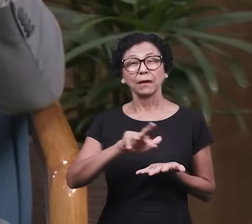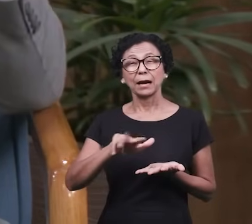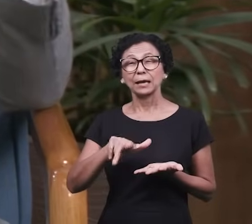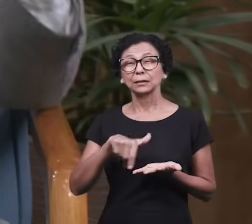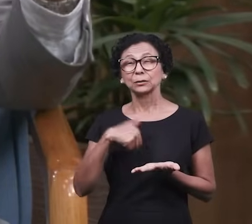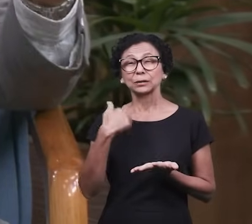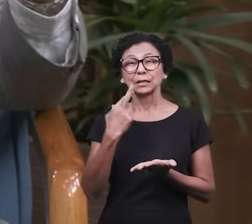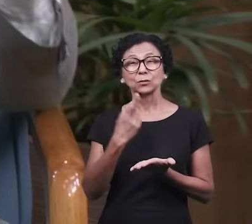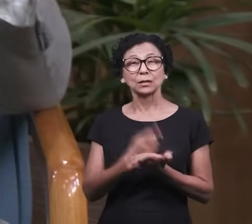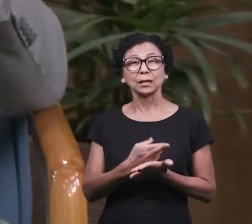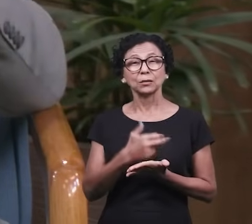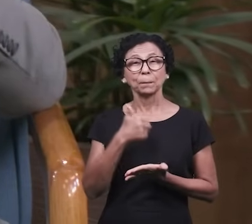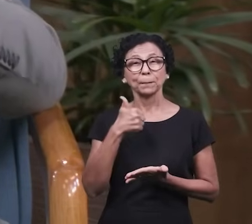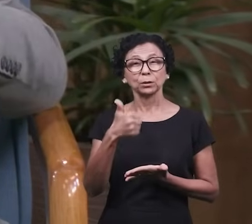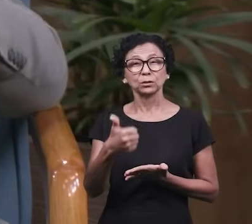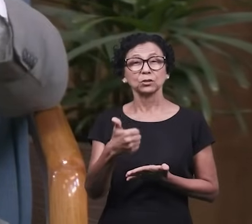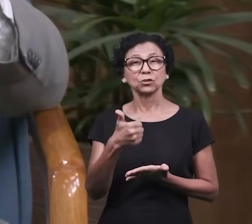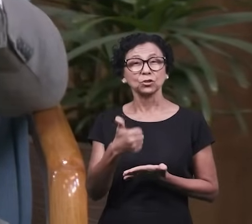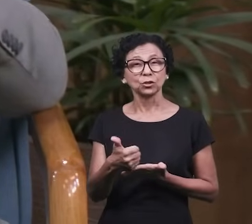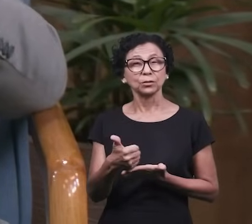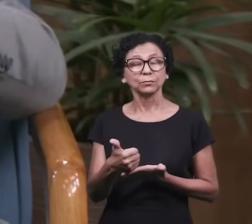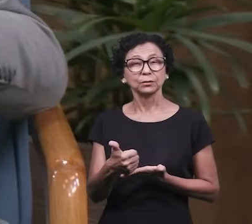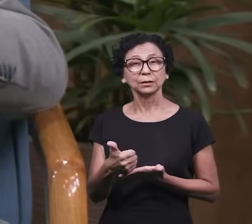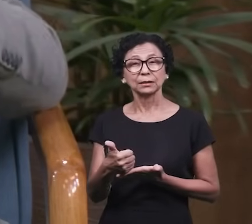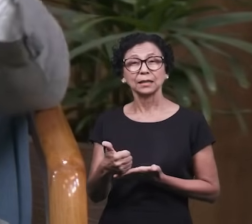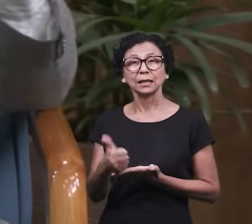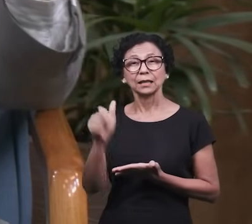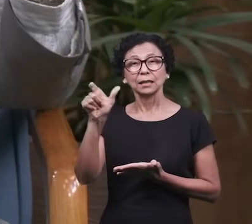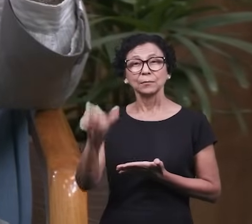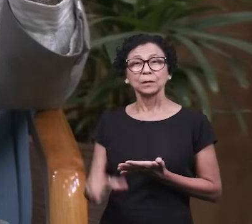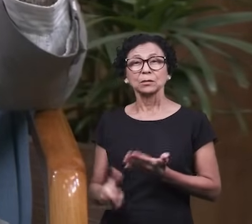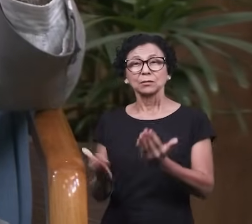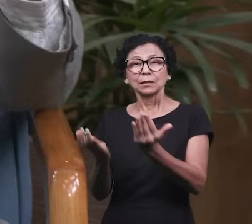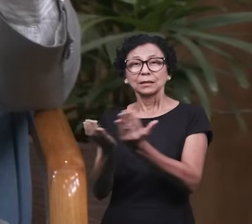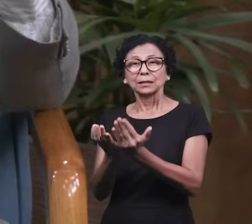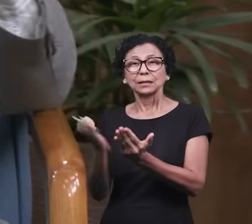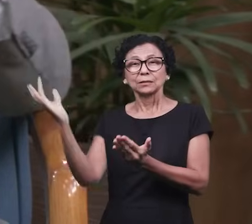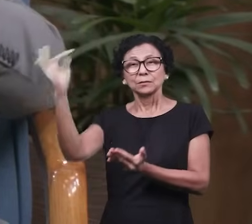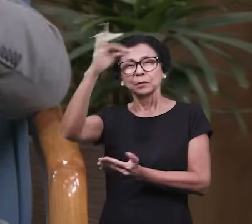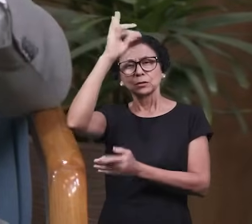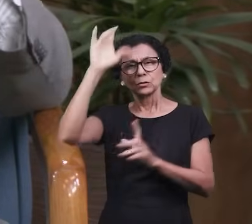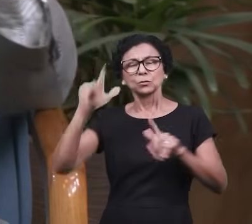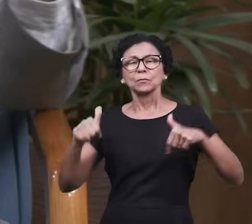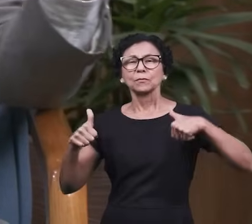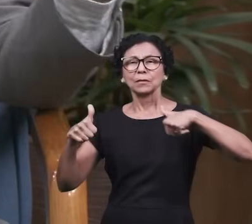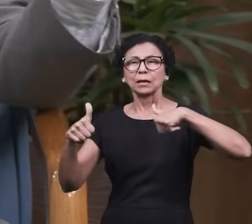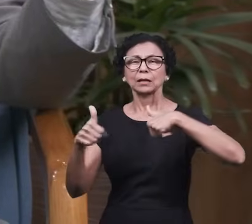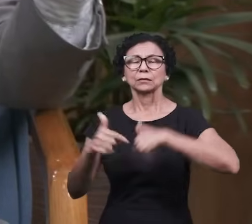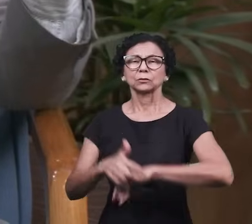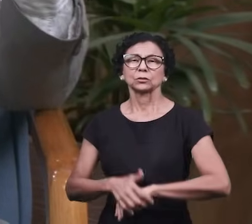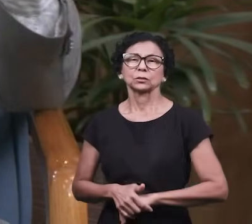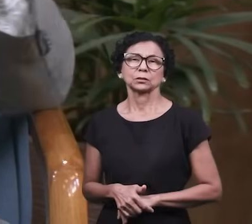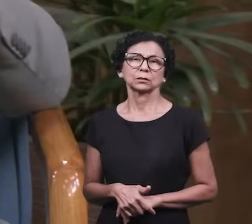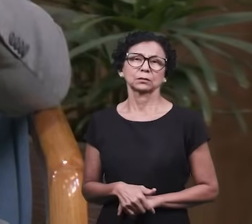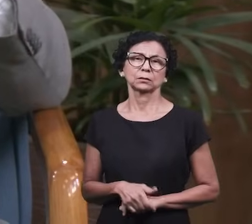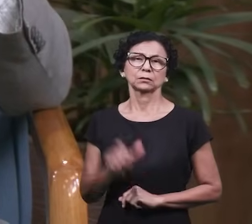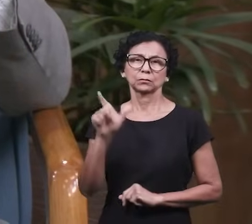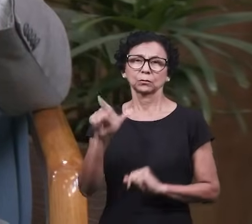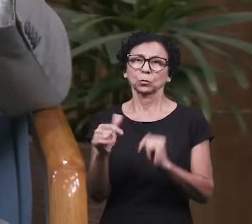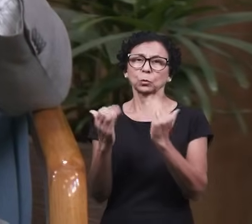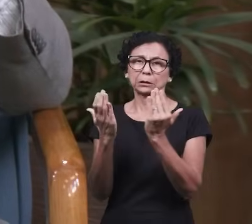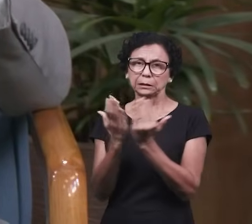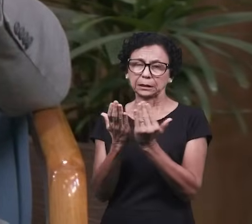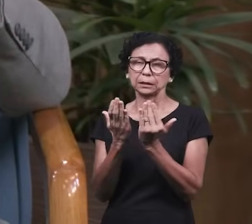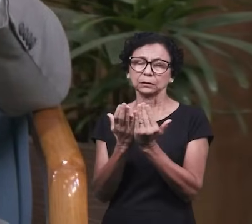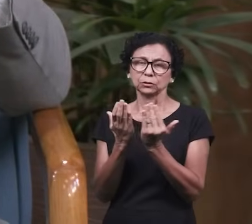diversos benefícios da operação do Espírito Santo na vida do crente, na vida da igreja. O crente como igreja de Cristo, né? A